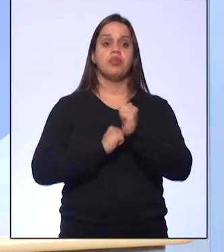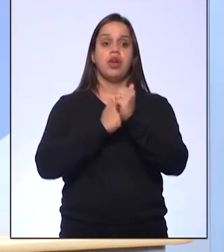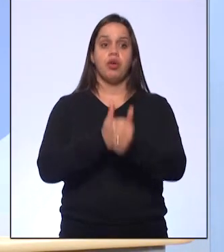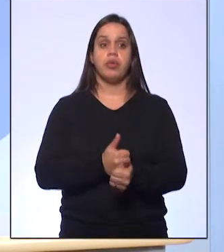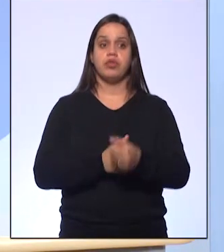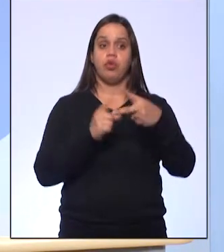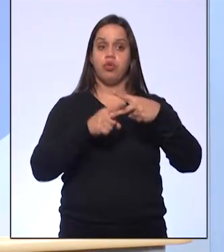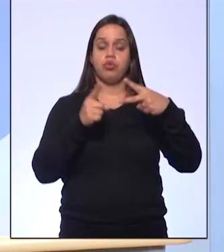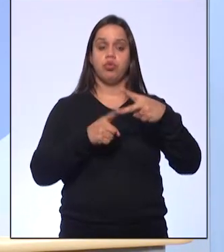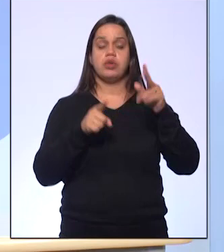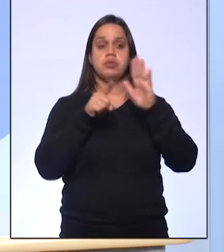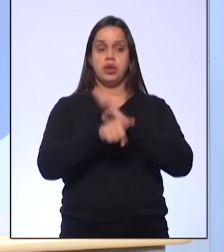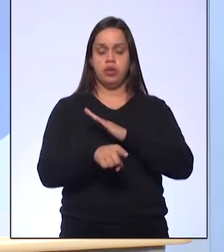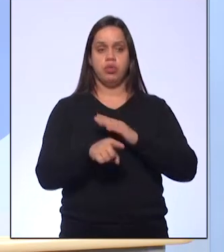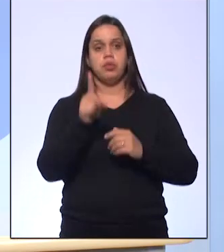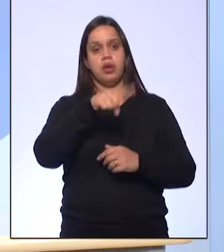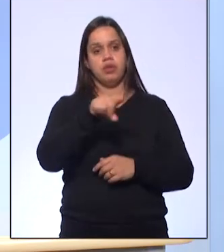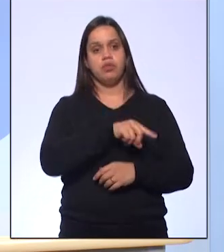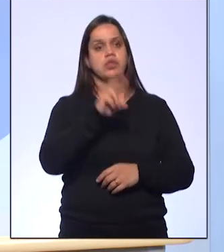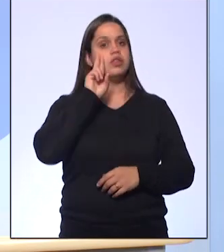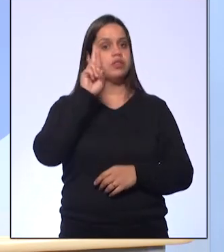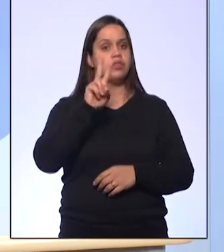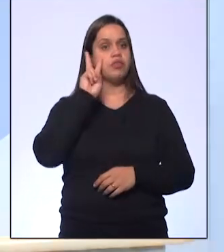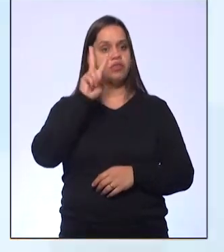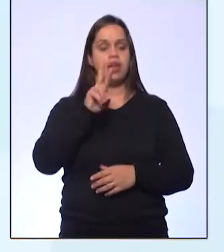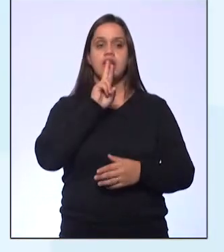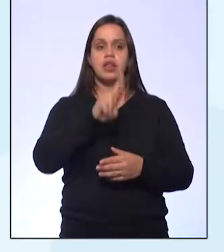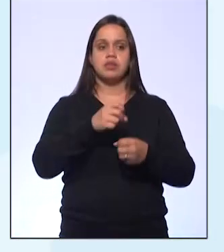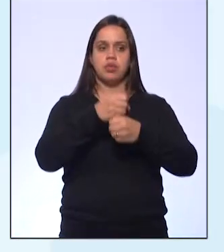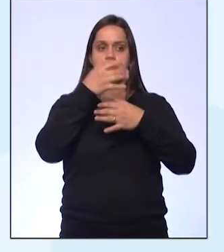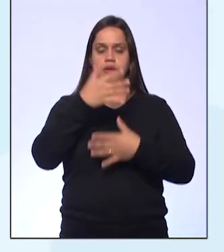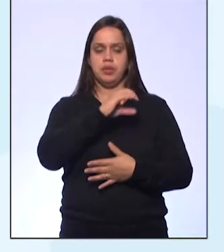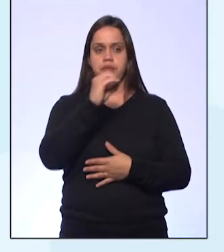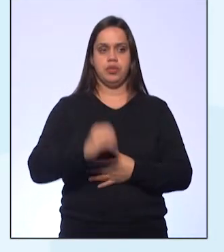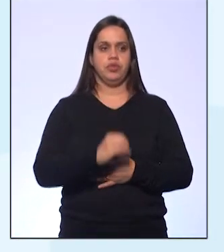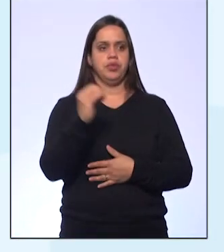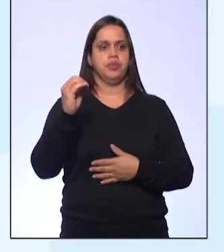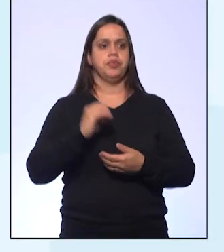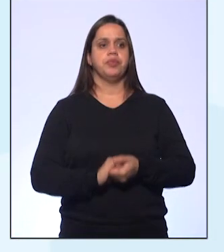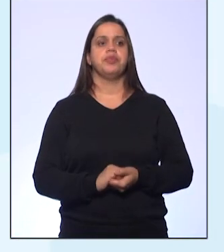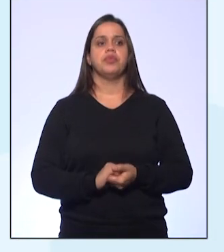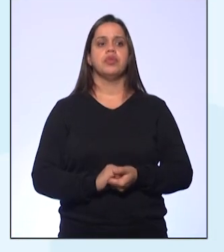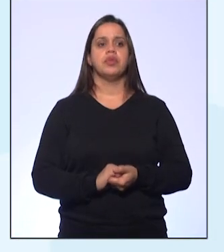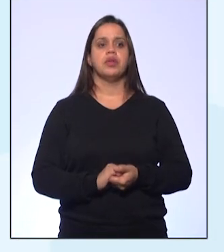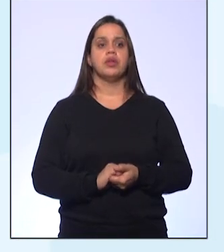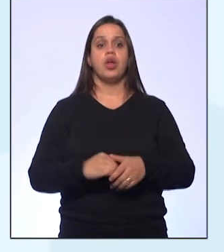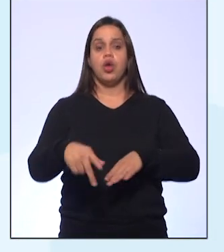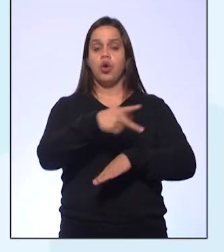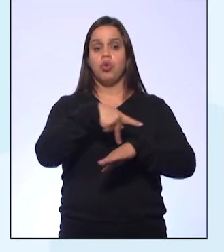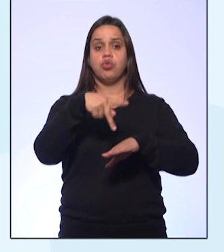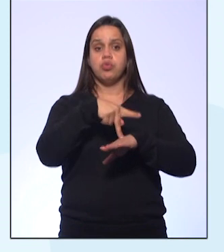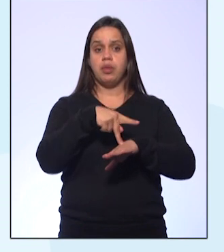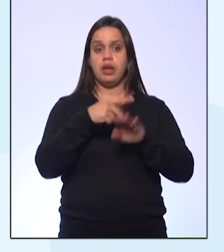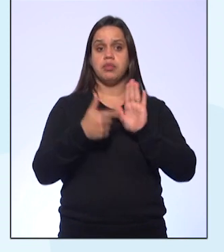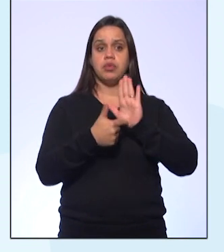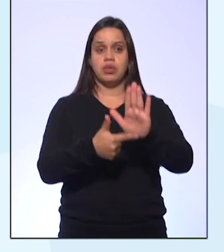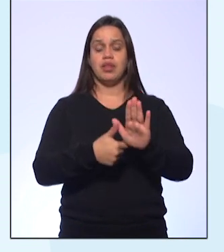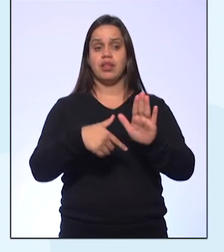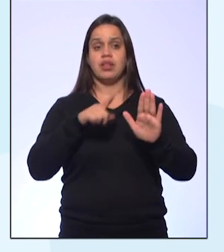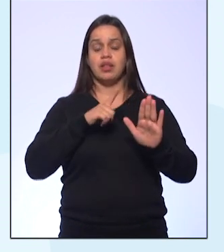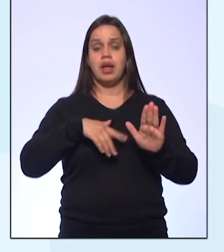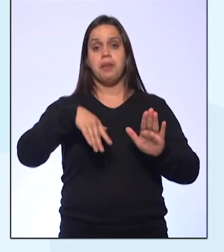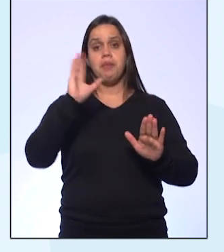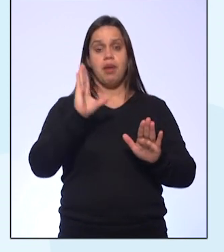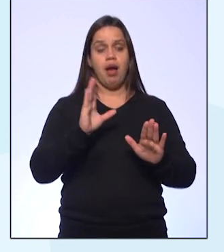São duas questõezinhas para vocês irem registrando no chat. Qual dos países indicados tem mais